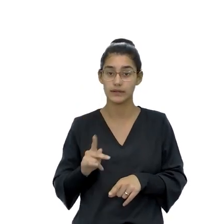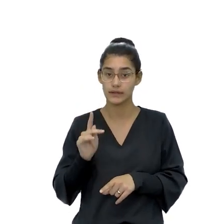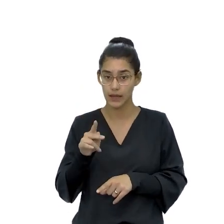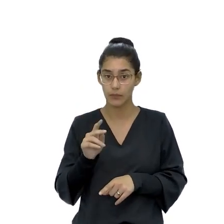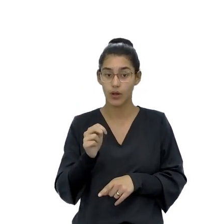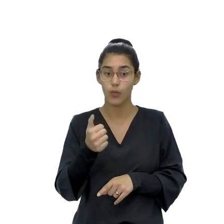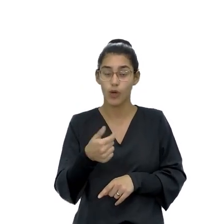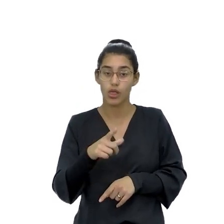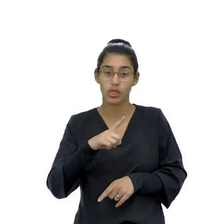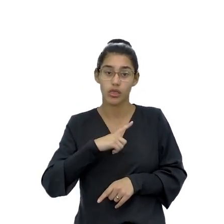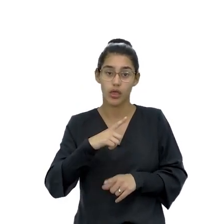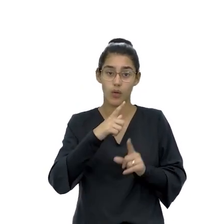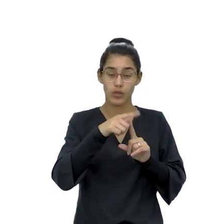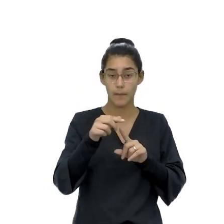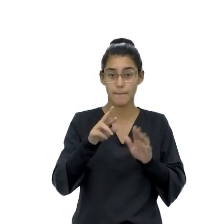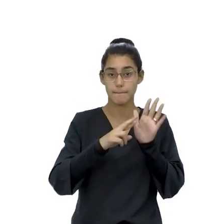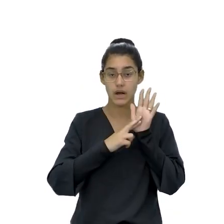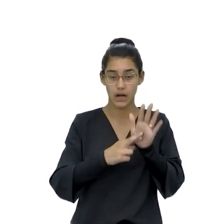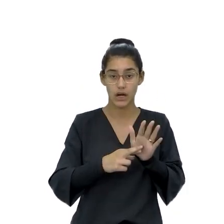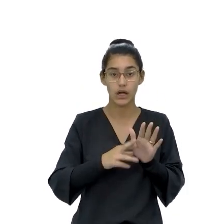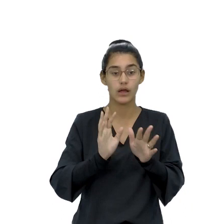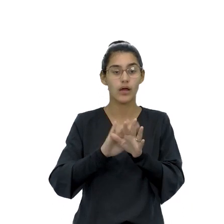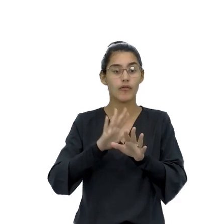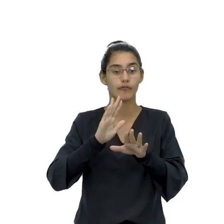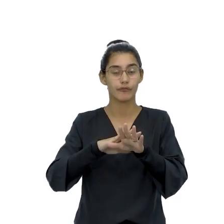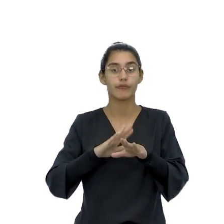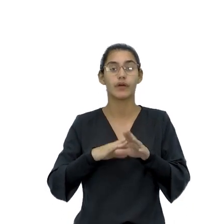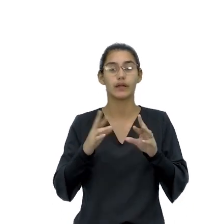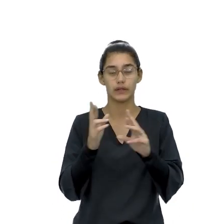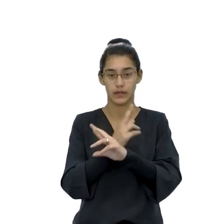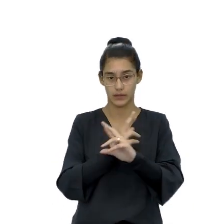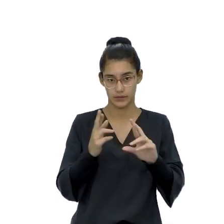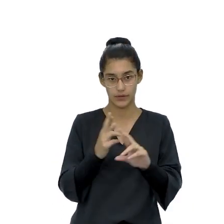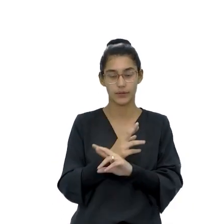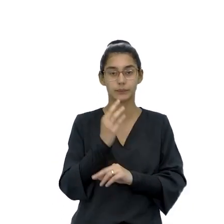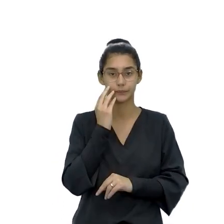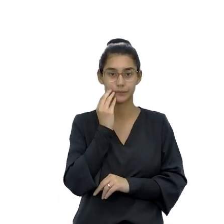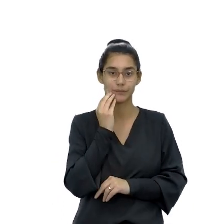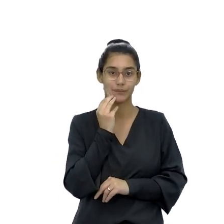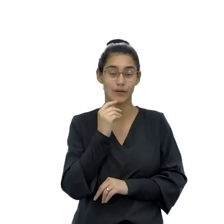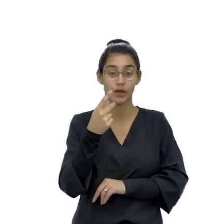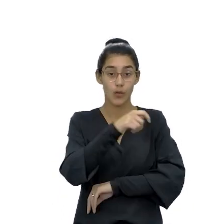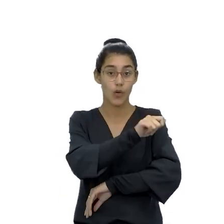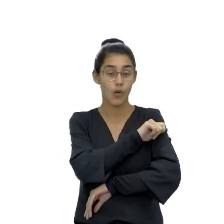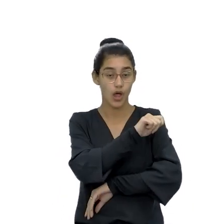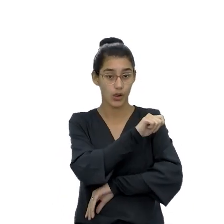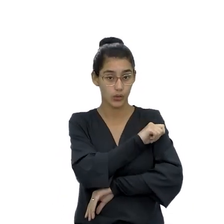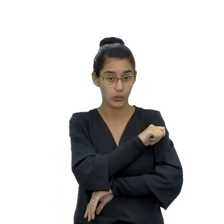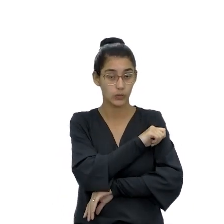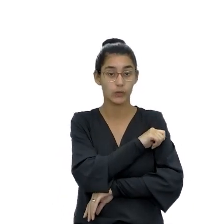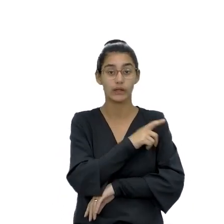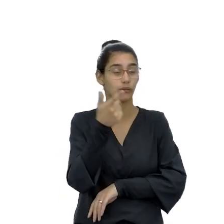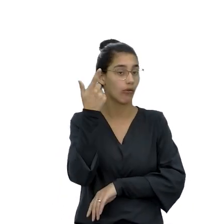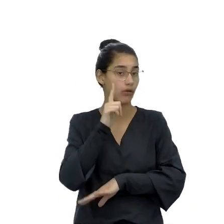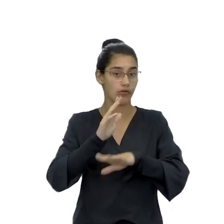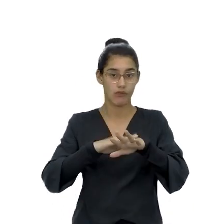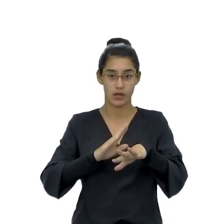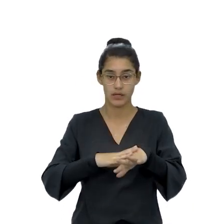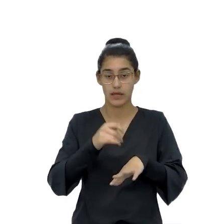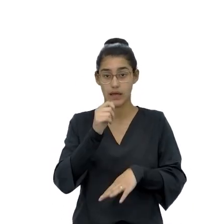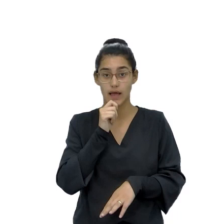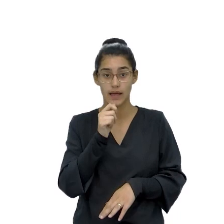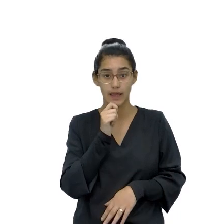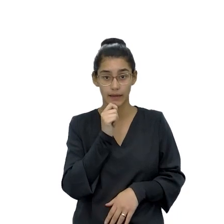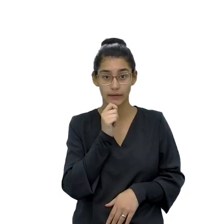quando houver esse tipo de resolução, que seja feita essa socialização, para que aquele aluno que não conseguiu fazer a